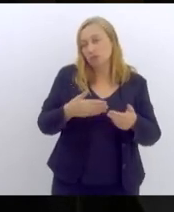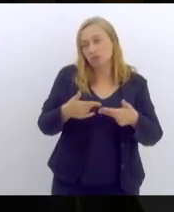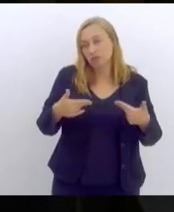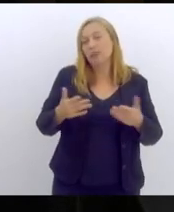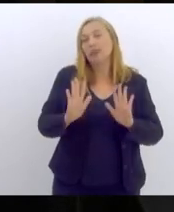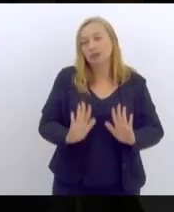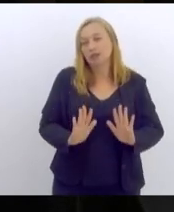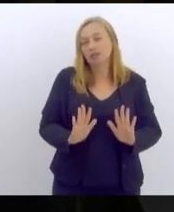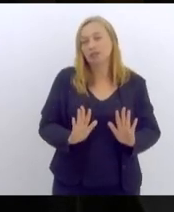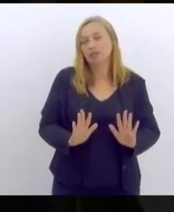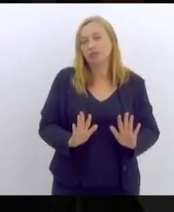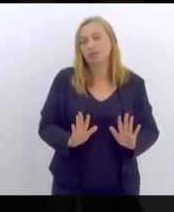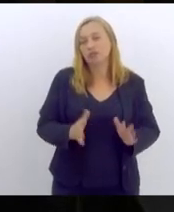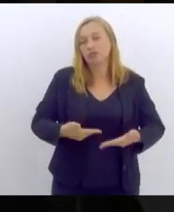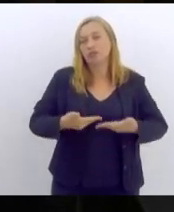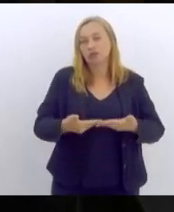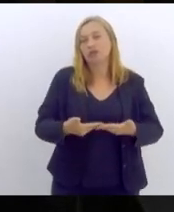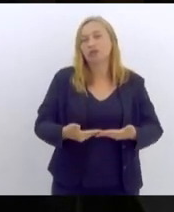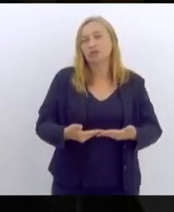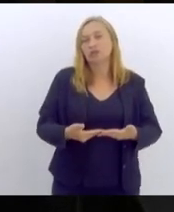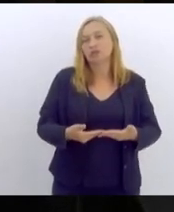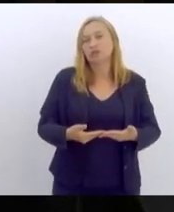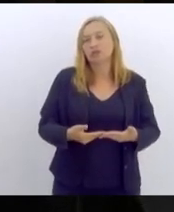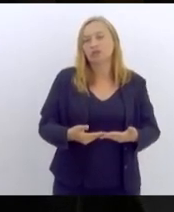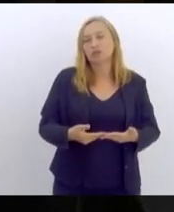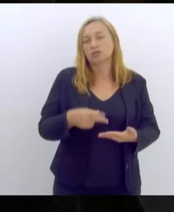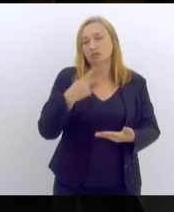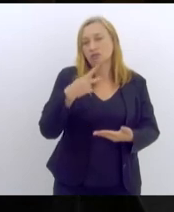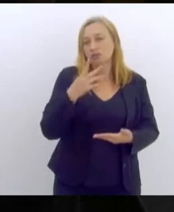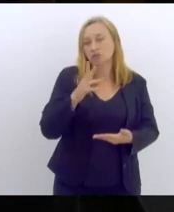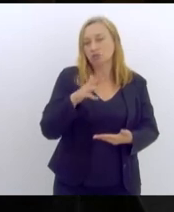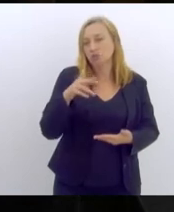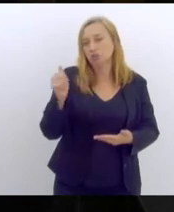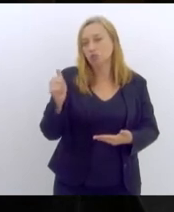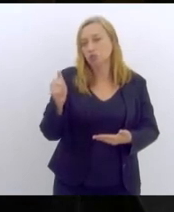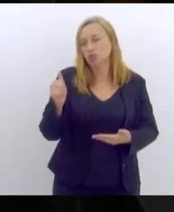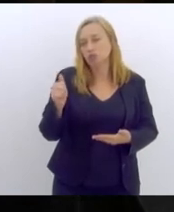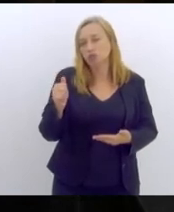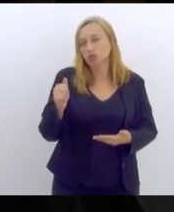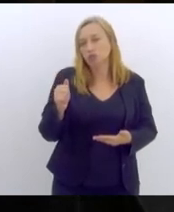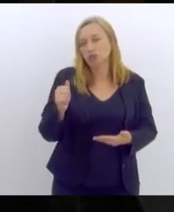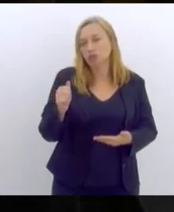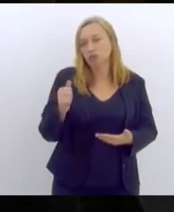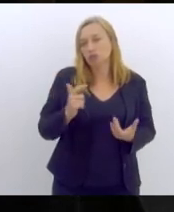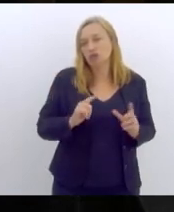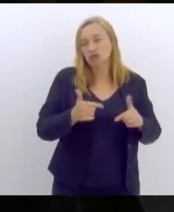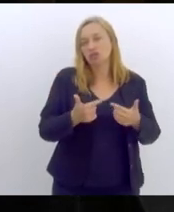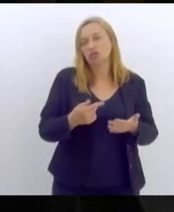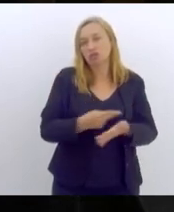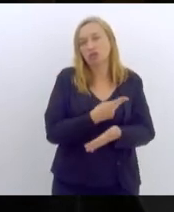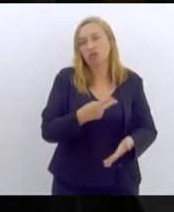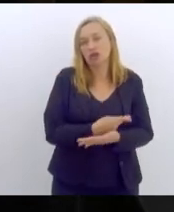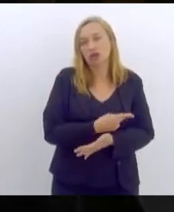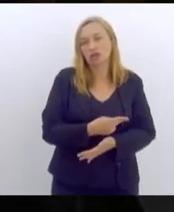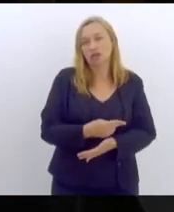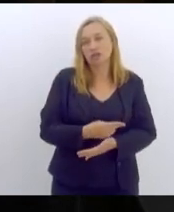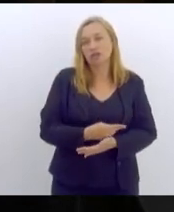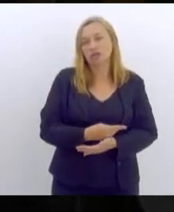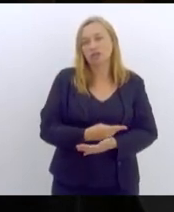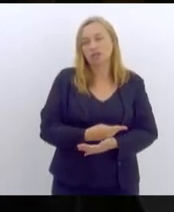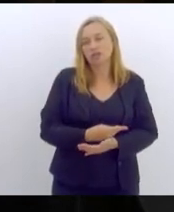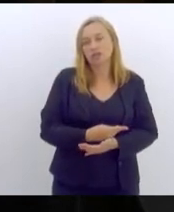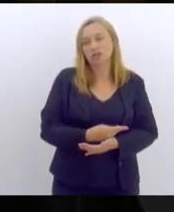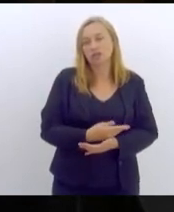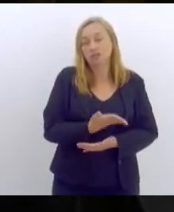Então, estou aqui para oferecer toda a minha disposição, falar que eu jamais vou faltar com a palavra com as pessoas, principalmente com o meu eleitor, e falar